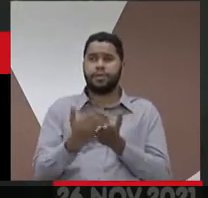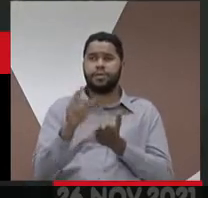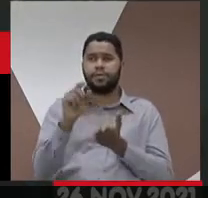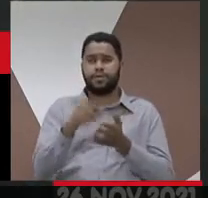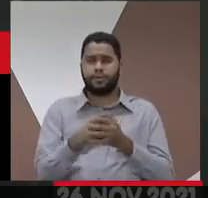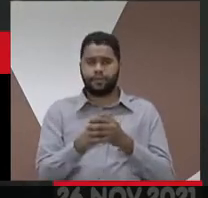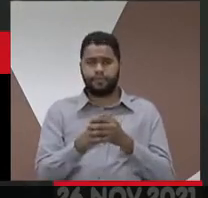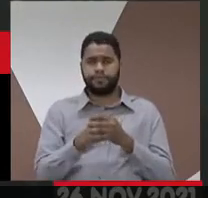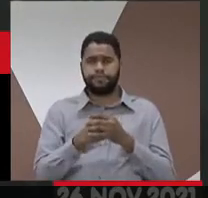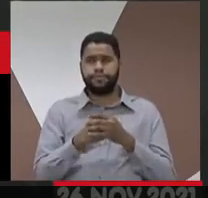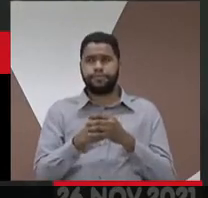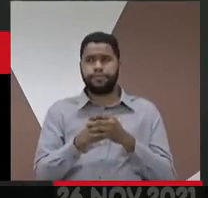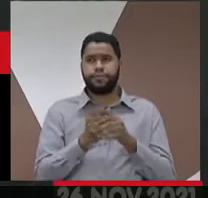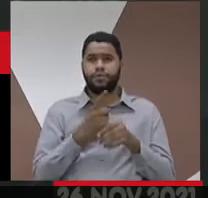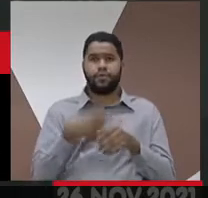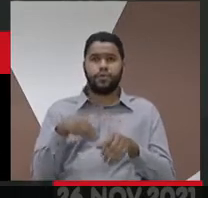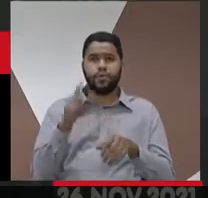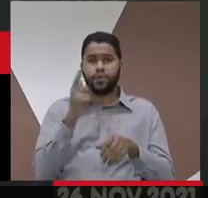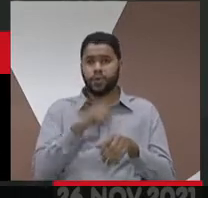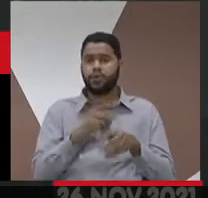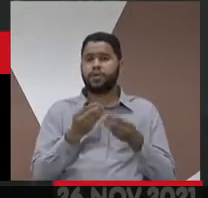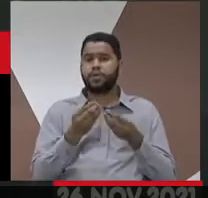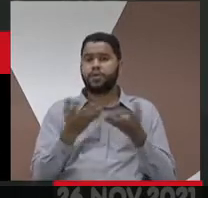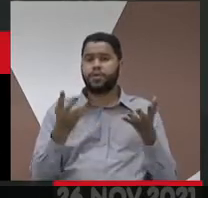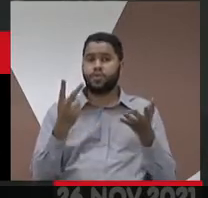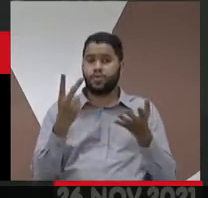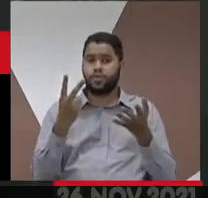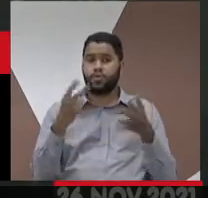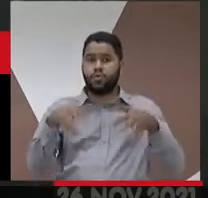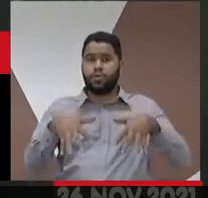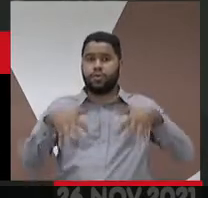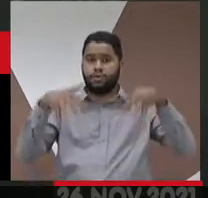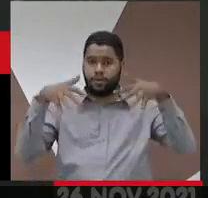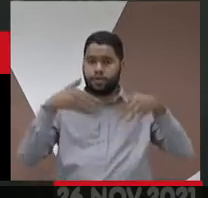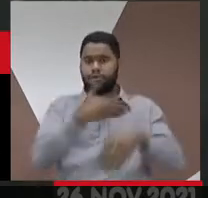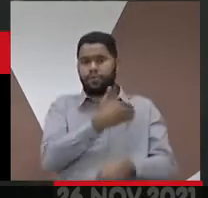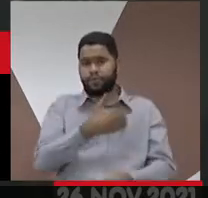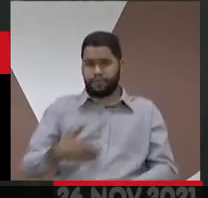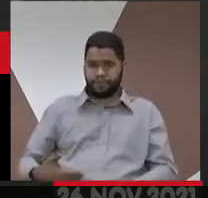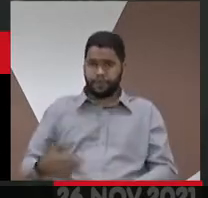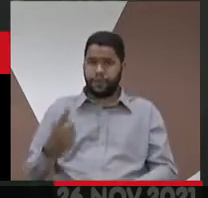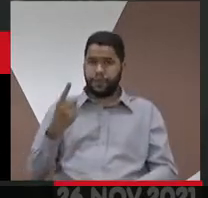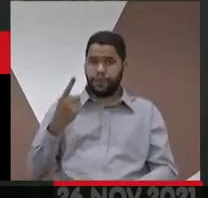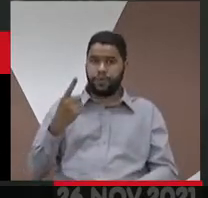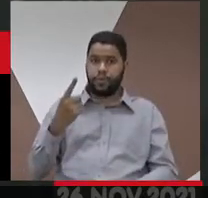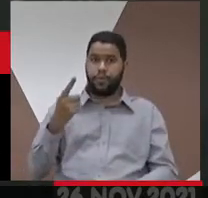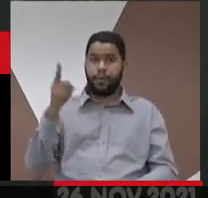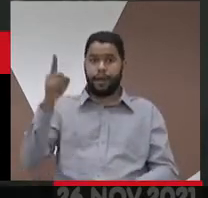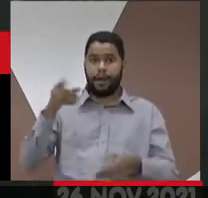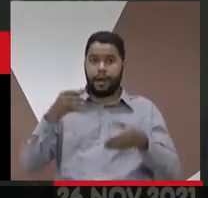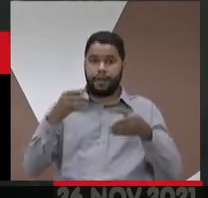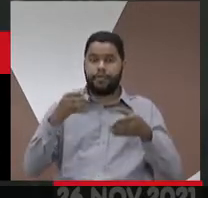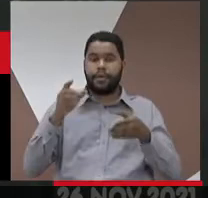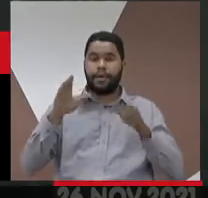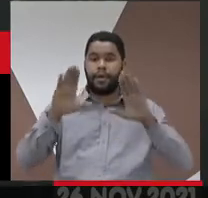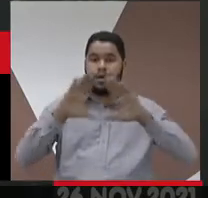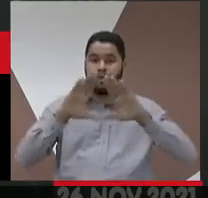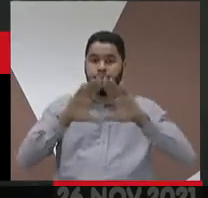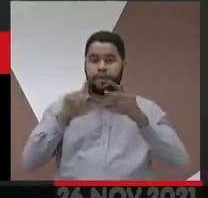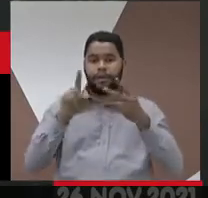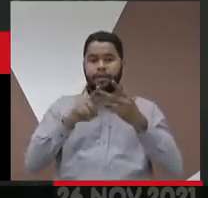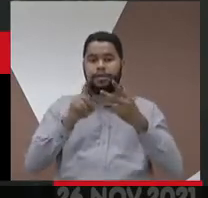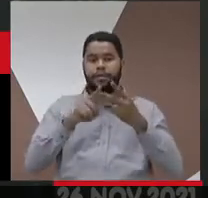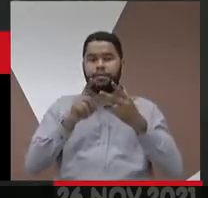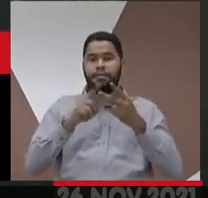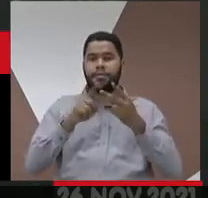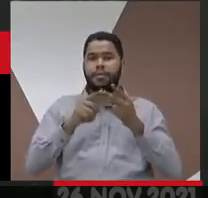seguinte: nós conseguimos provocar duas audiências públicas, uma na Assembleia Legislativa e uma na Câmara dos Deputados.